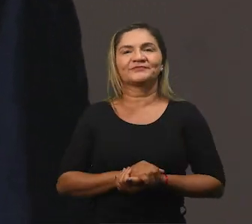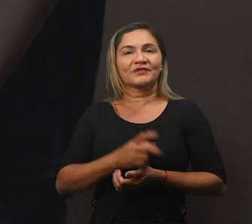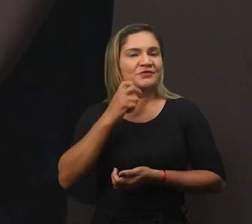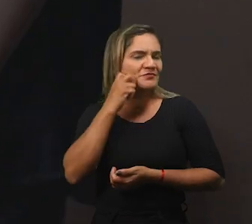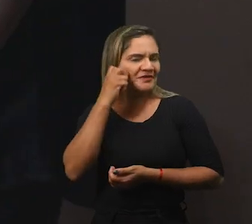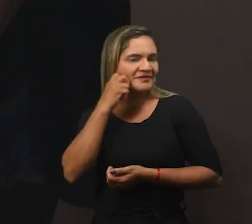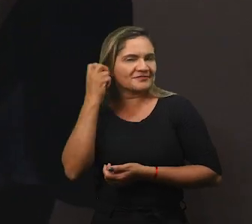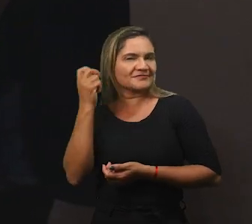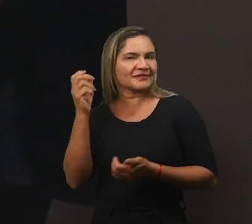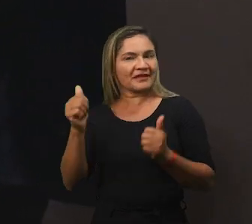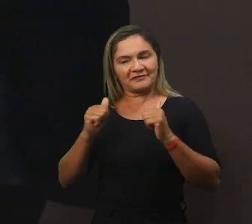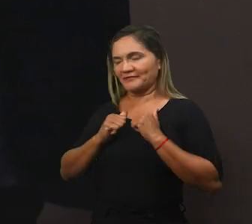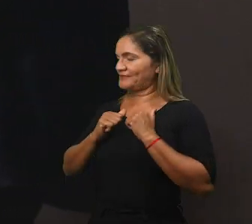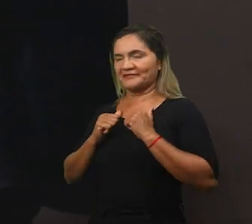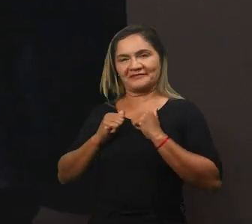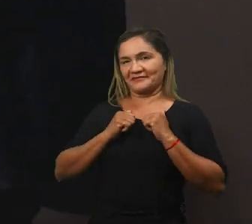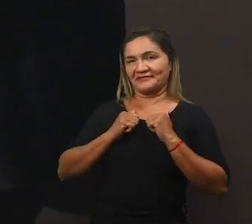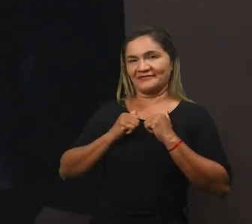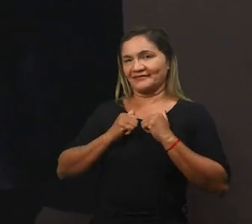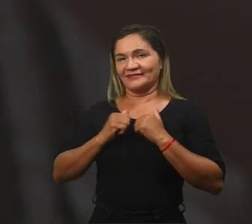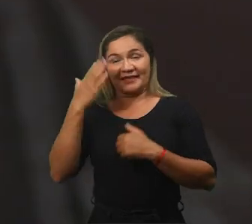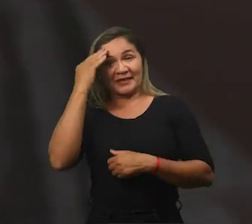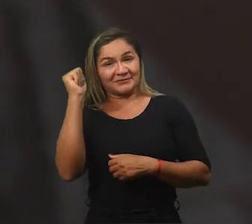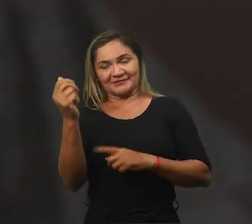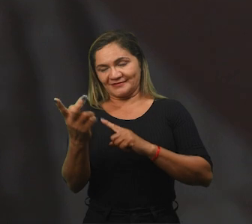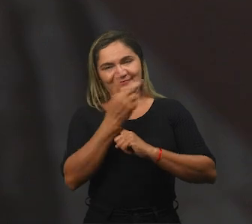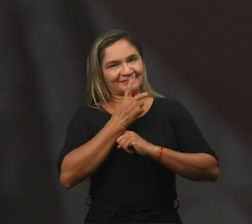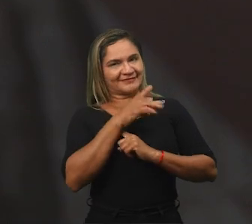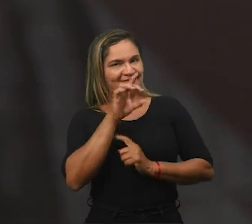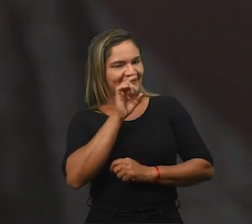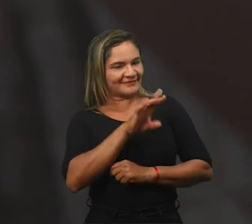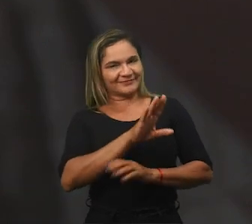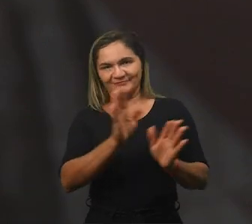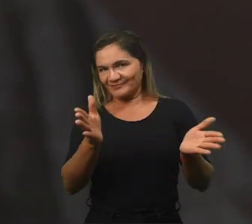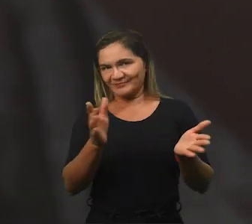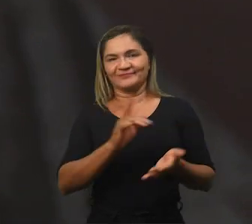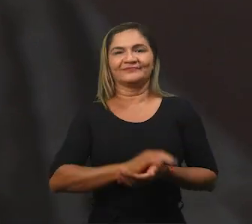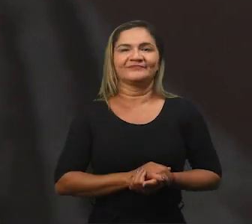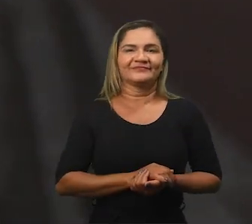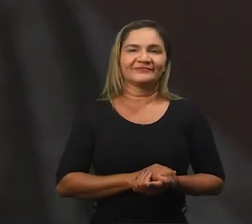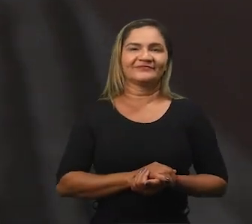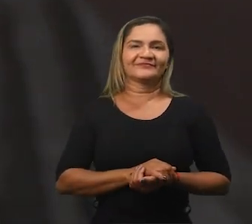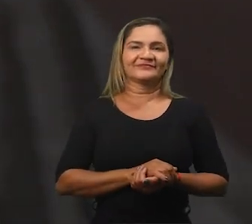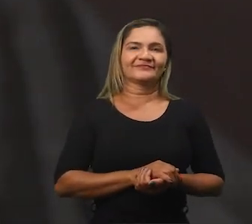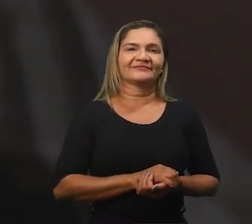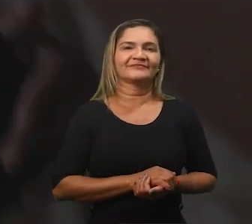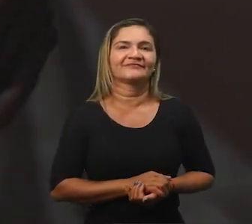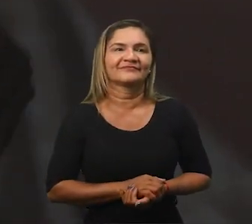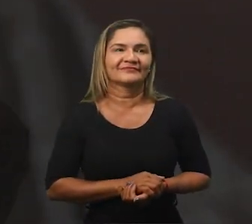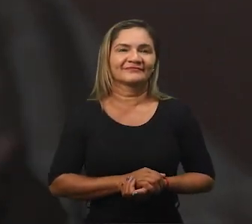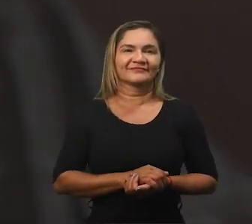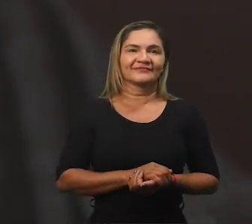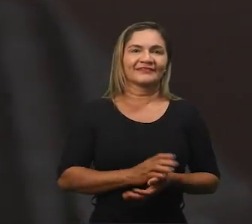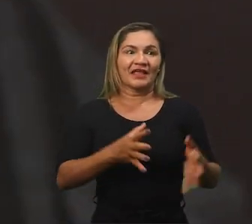vergonha. Fica de boa, mano. Eu me viro por aqui. Nesse lugar macabro? Em plena sexta-feira 13? Não, eu